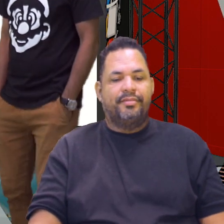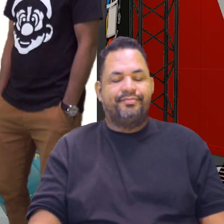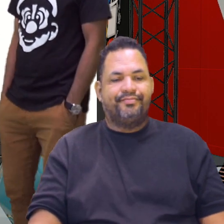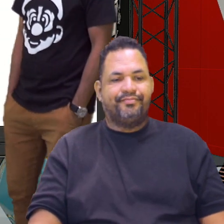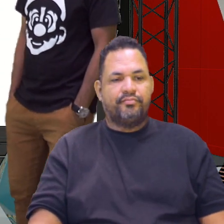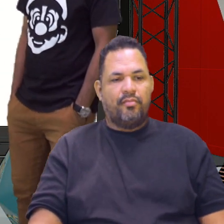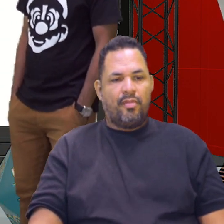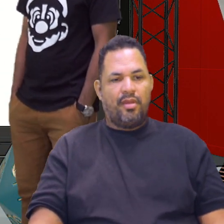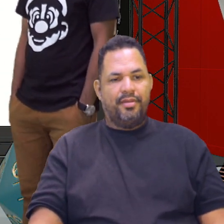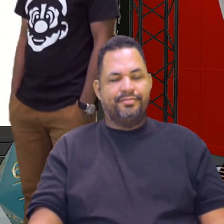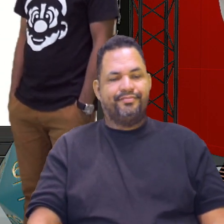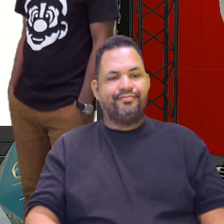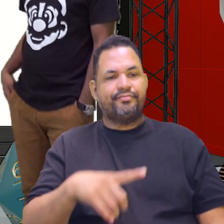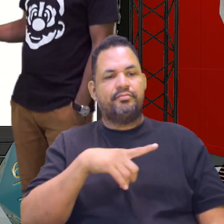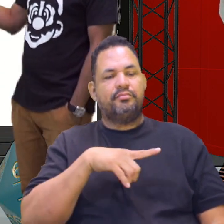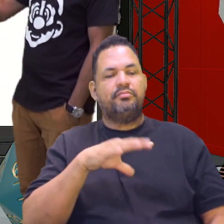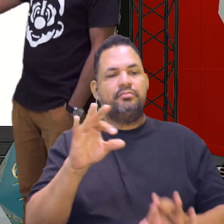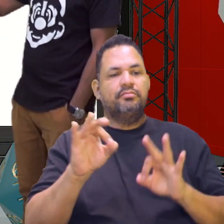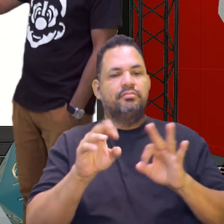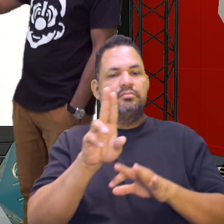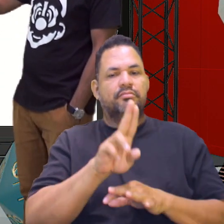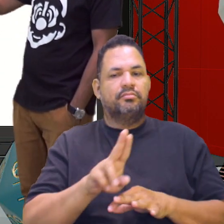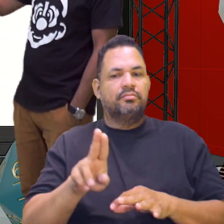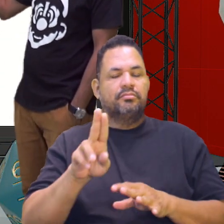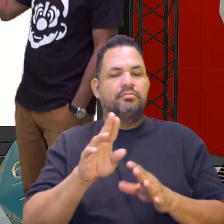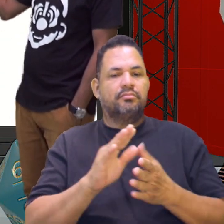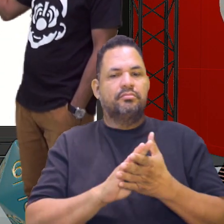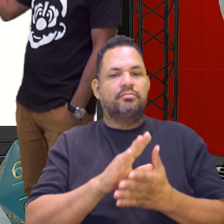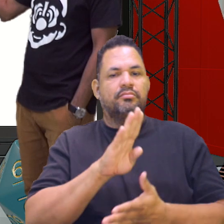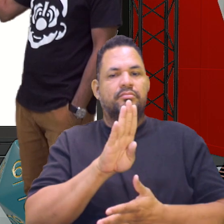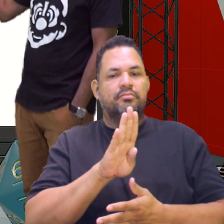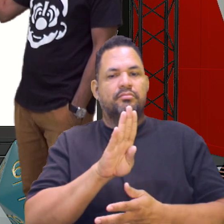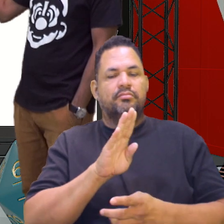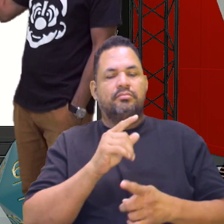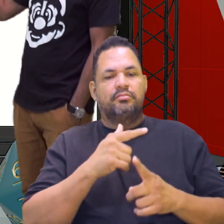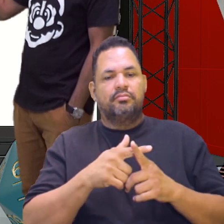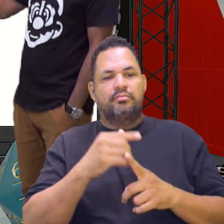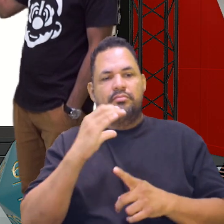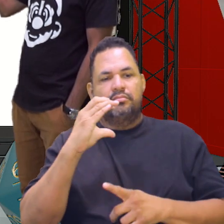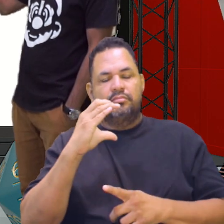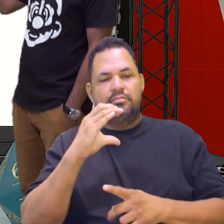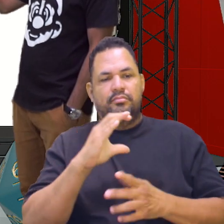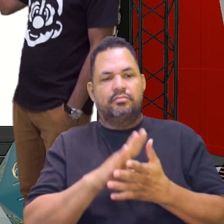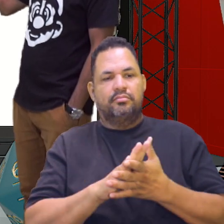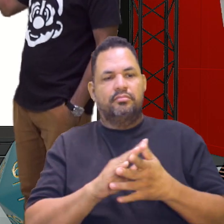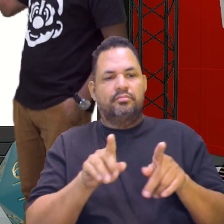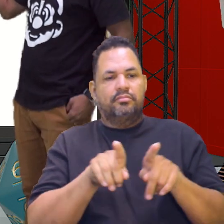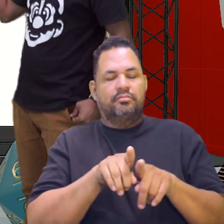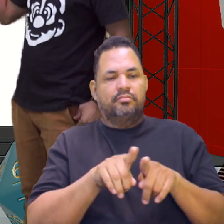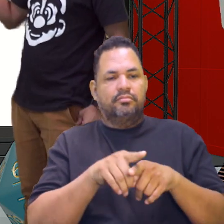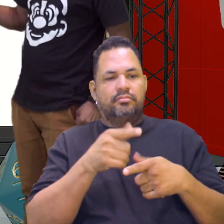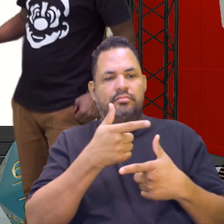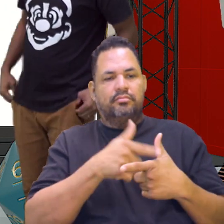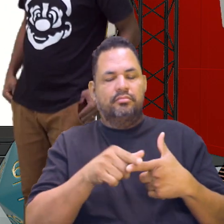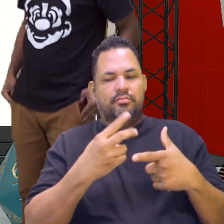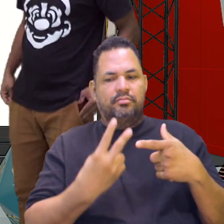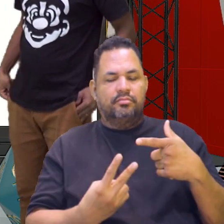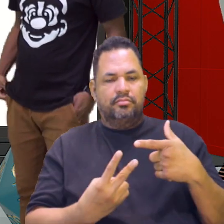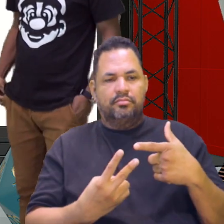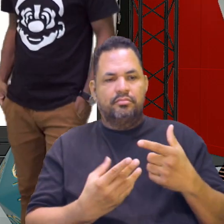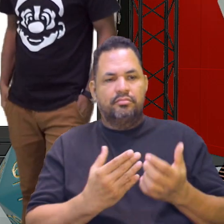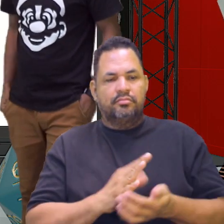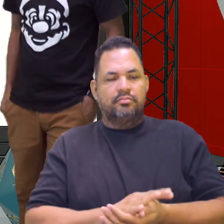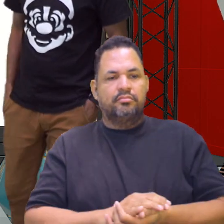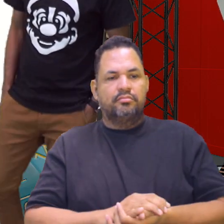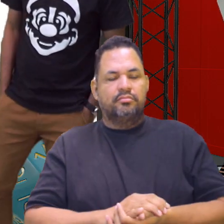na trigonometria também tem um jeito, né? A gente faz V vezes C, vezes o seno do ângulo A e também divide por 2. Aí,